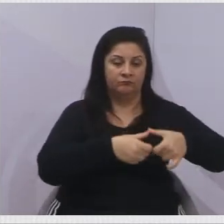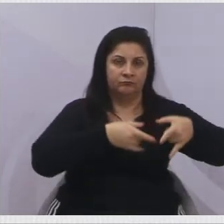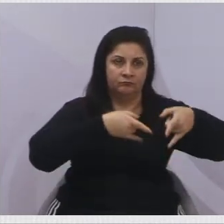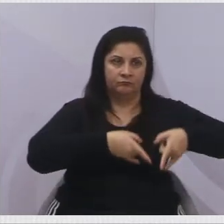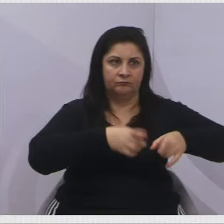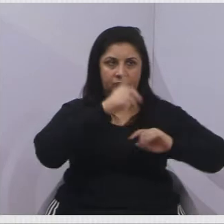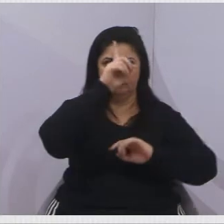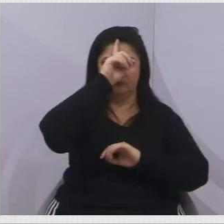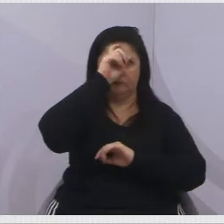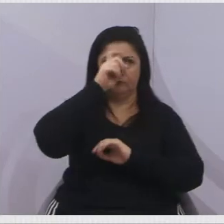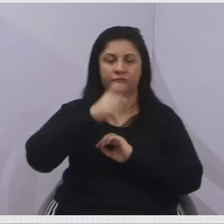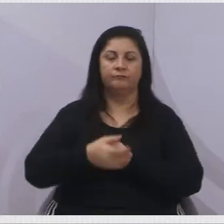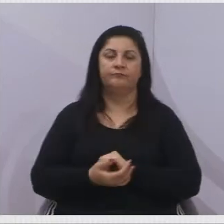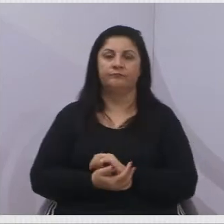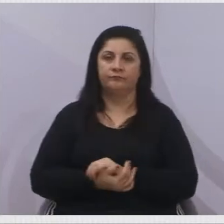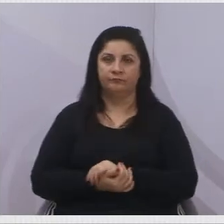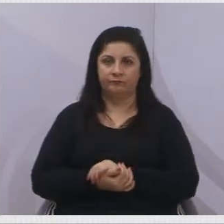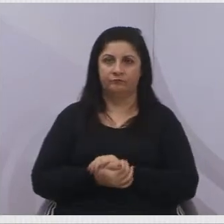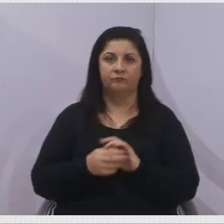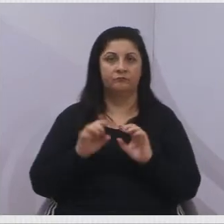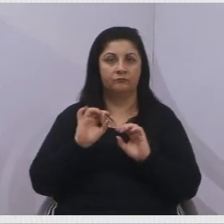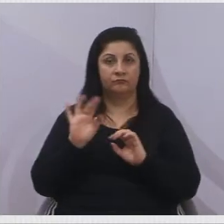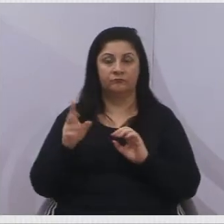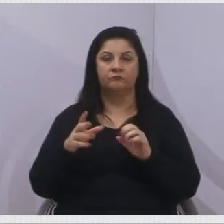internações relacionadas ao COVID.